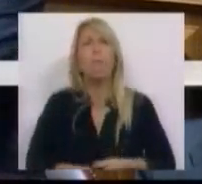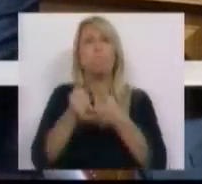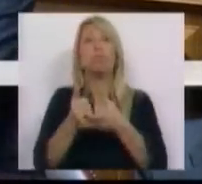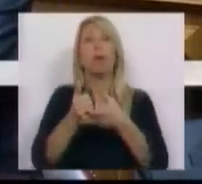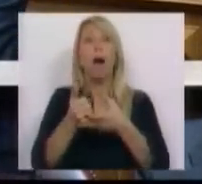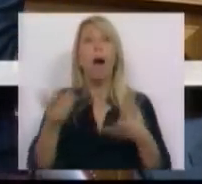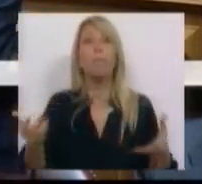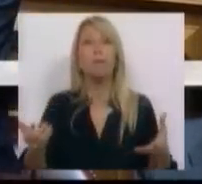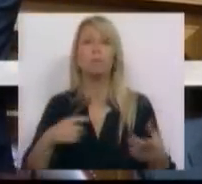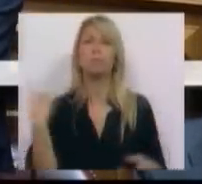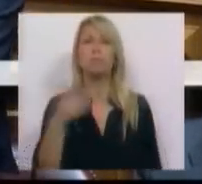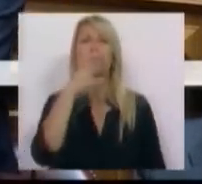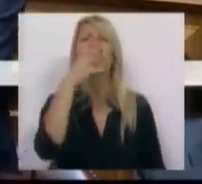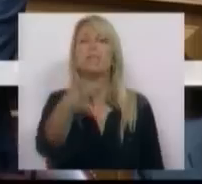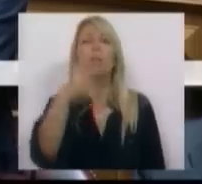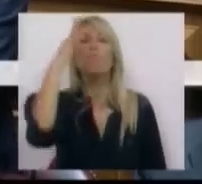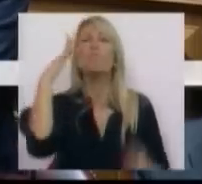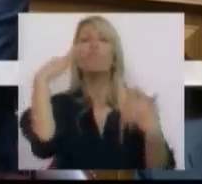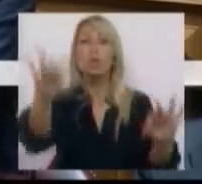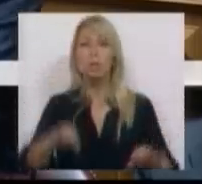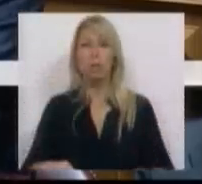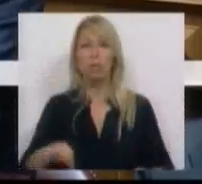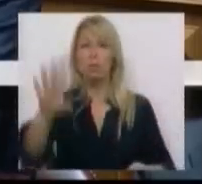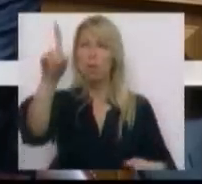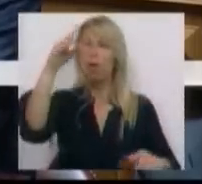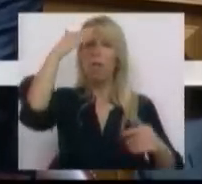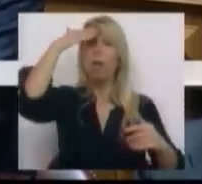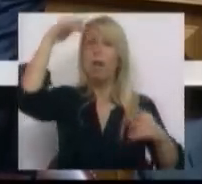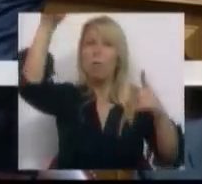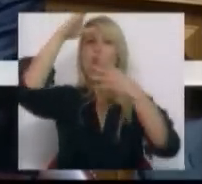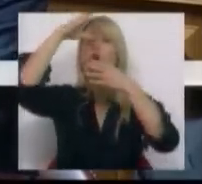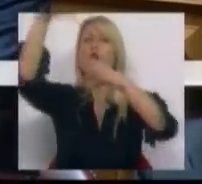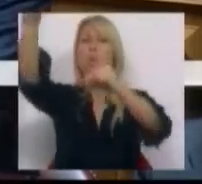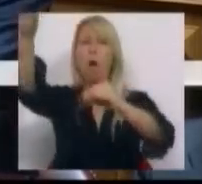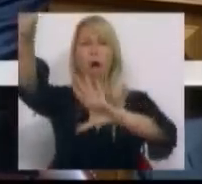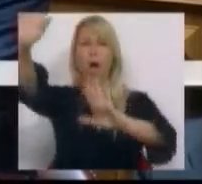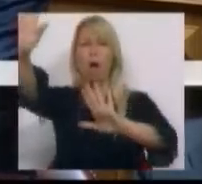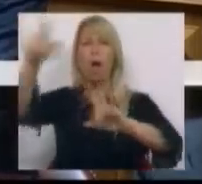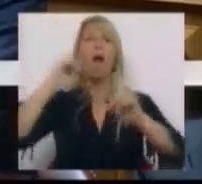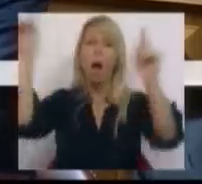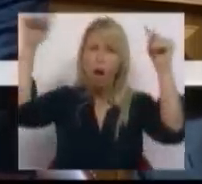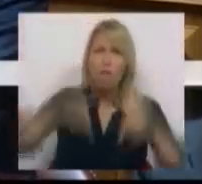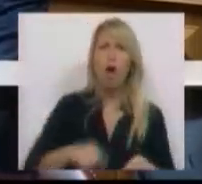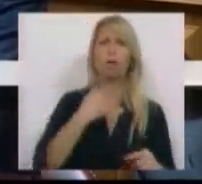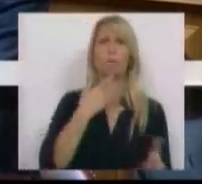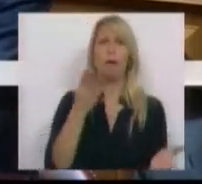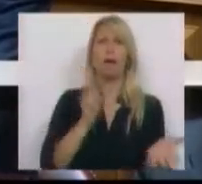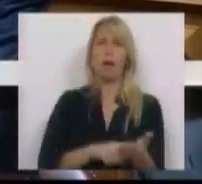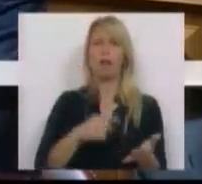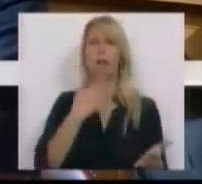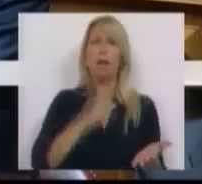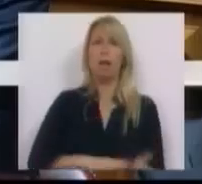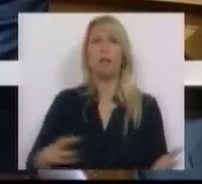dizemos é muito simples. Não viva na Lua. Desta realidade, o país que o senhor fala